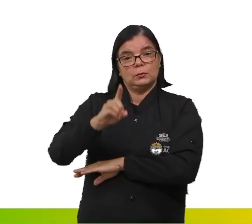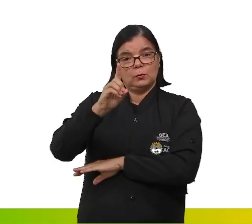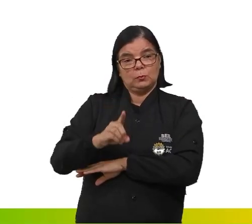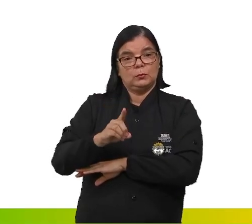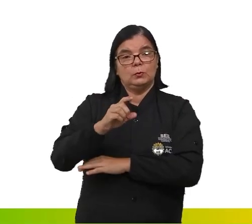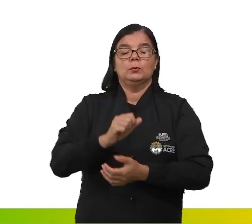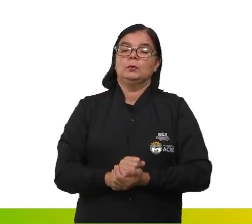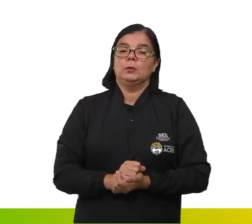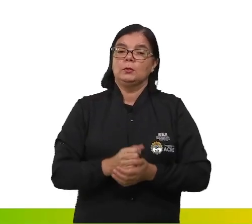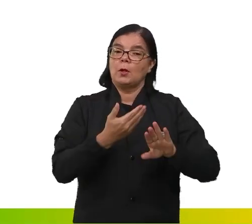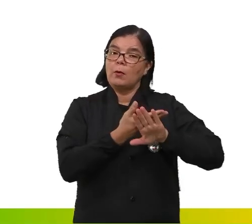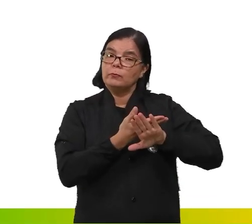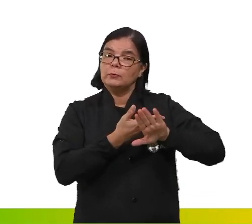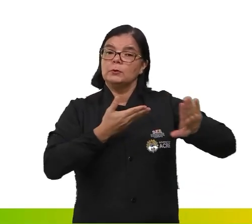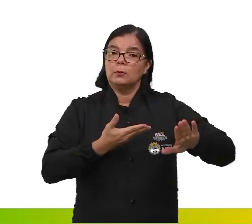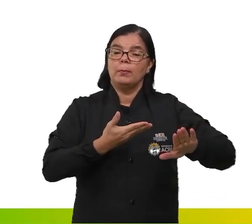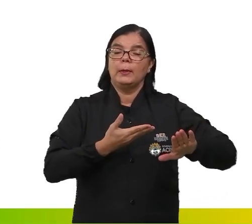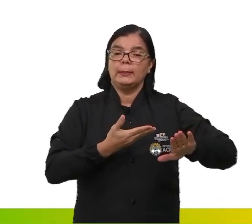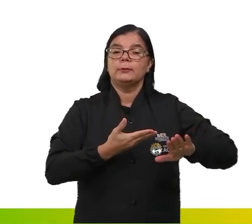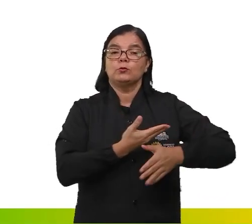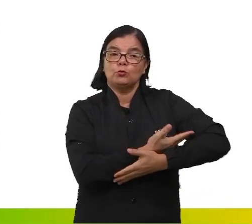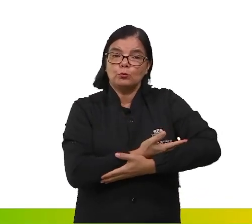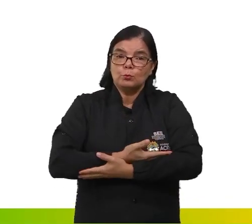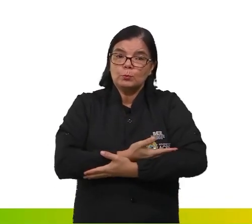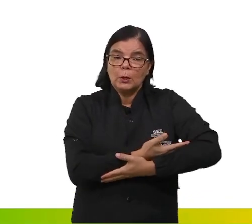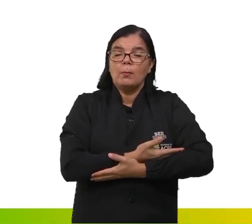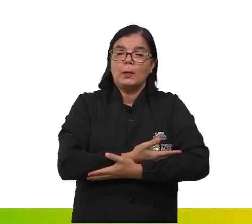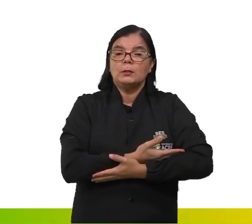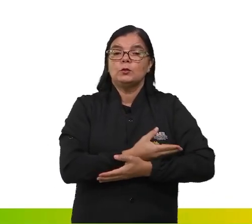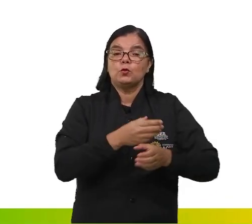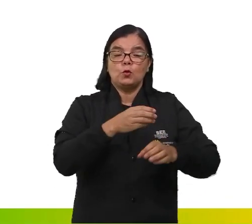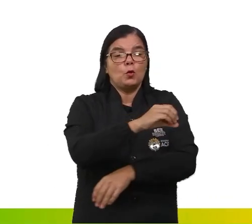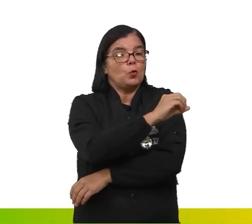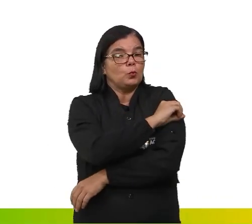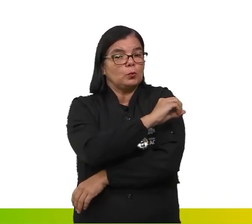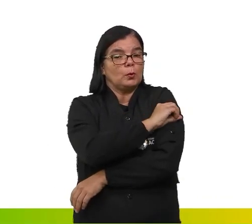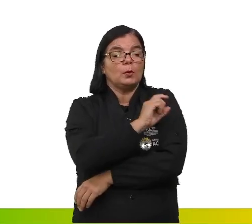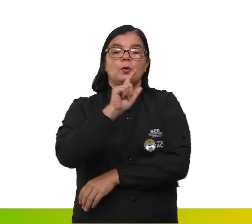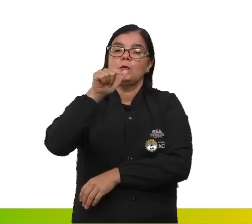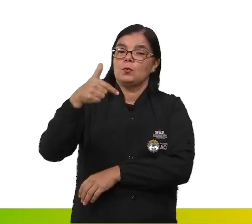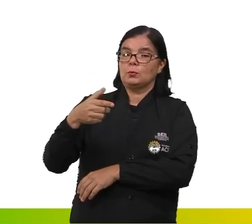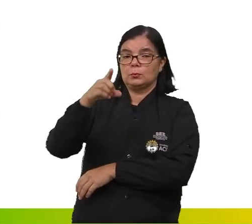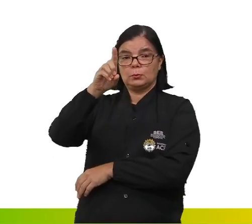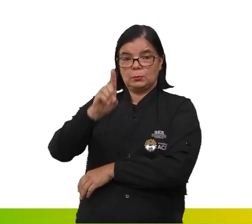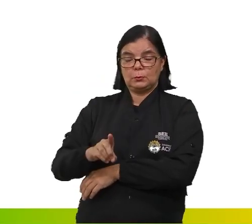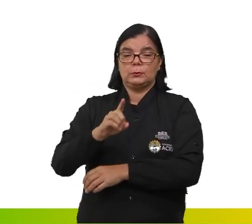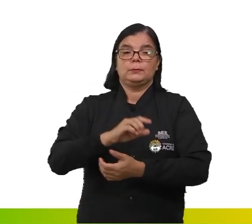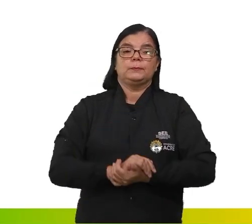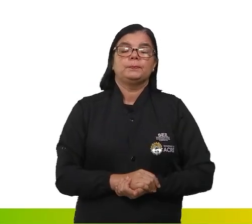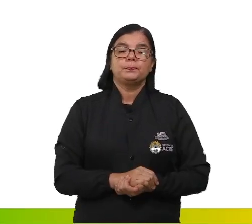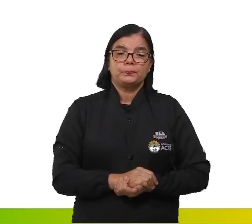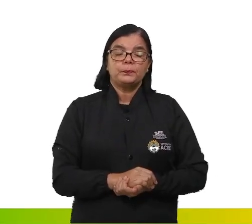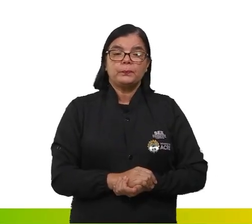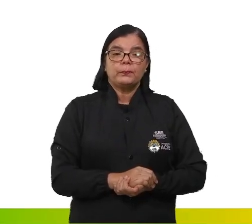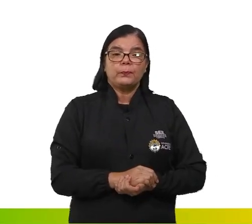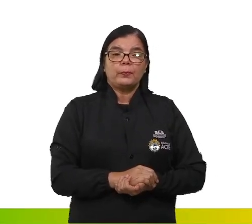direitos como licença maternidade, creches e outros direitos.